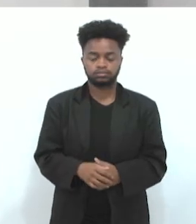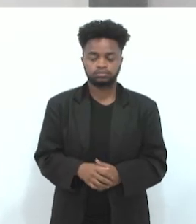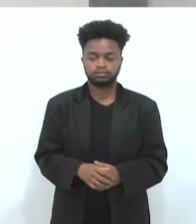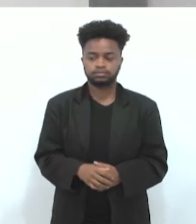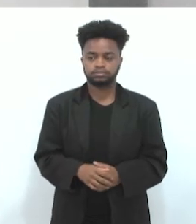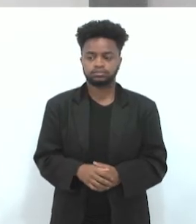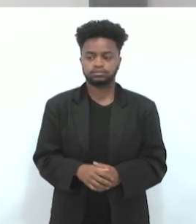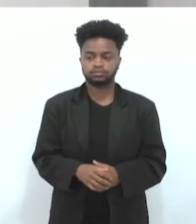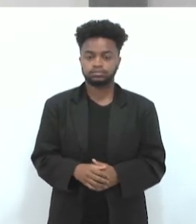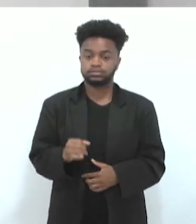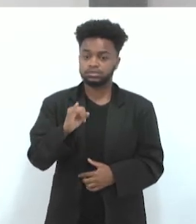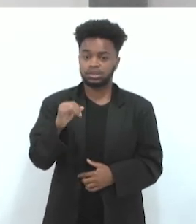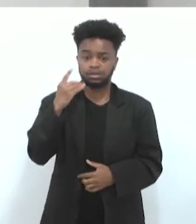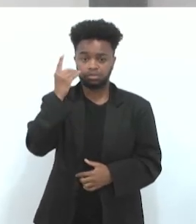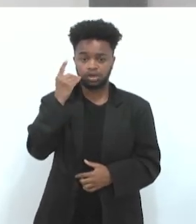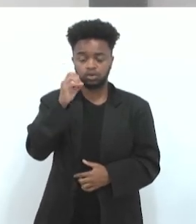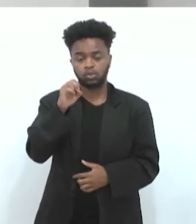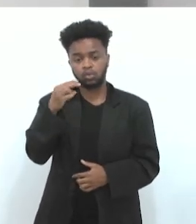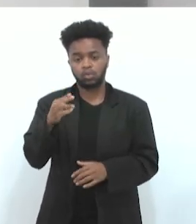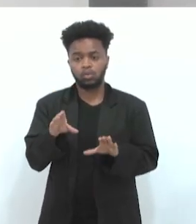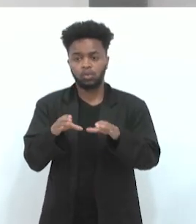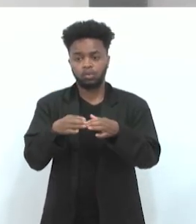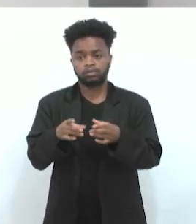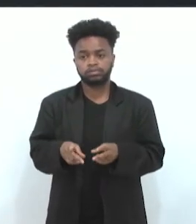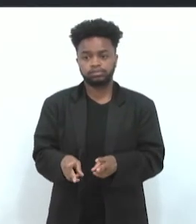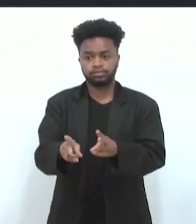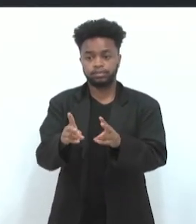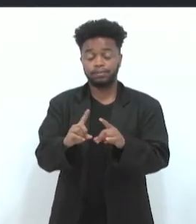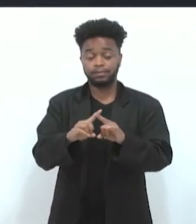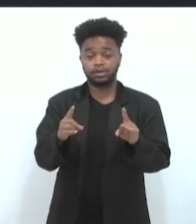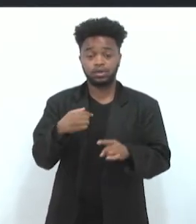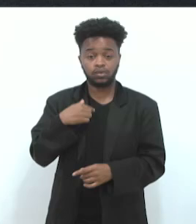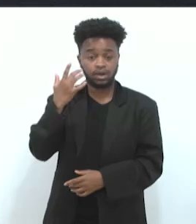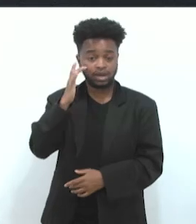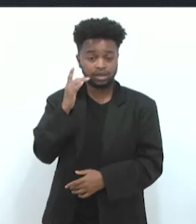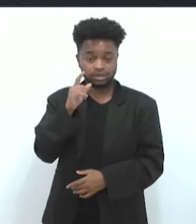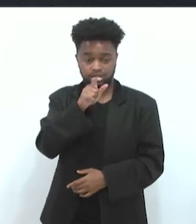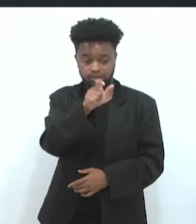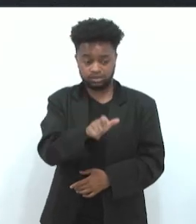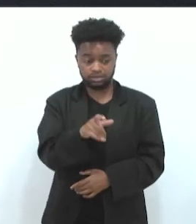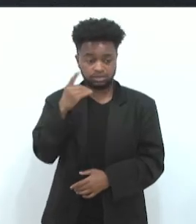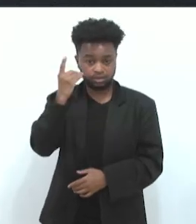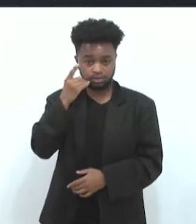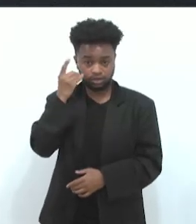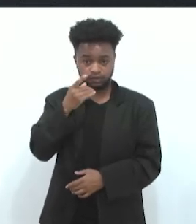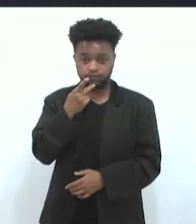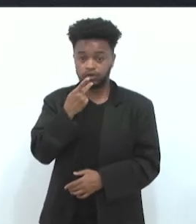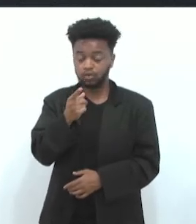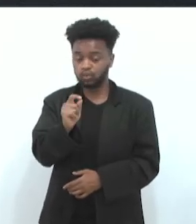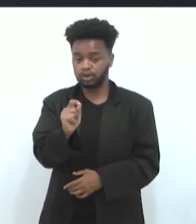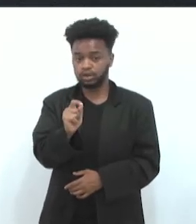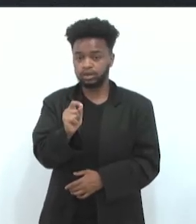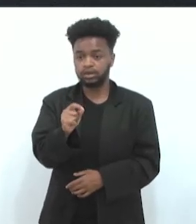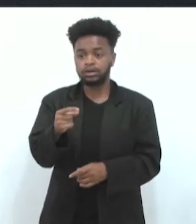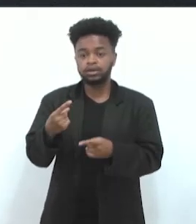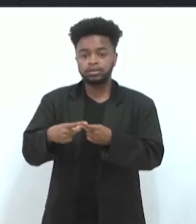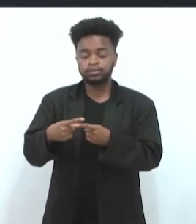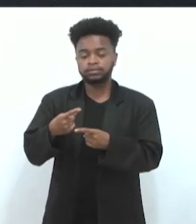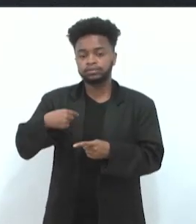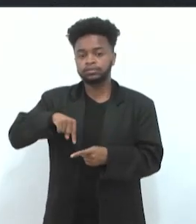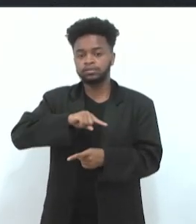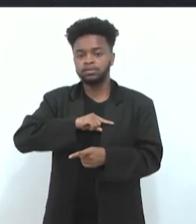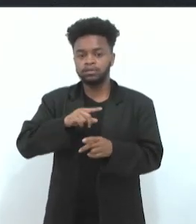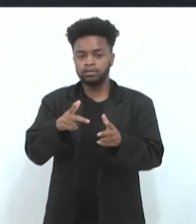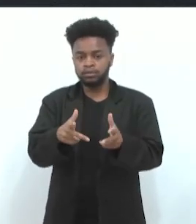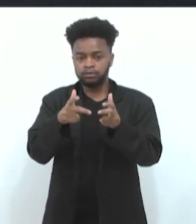por uma comissão permanente da Casa. Mas eu acho que o deputado Cozzolino levantou é porque o que a gente tem observado